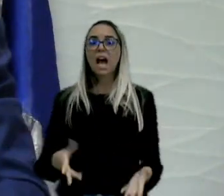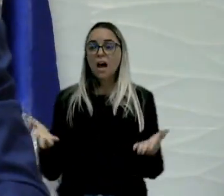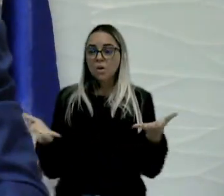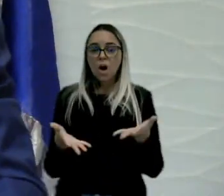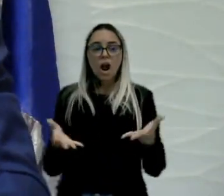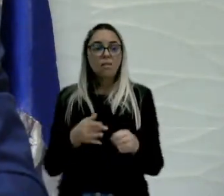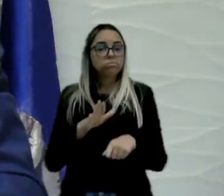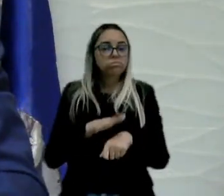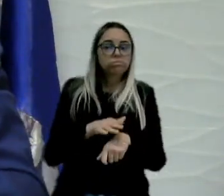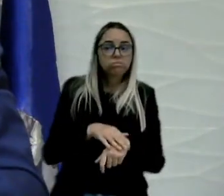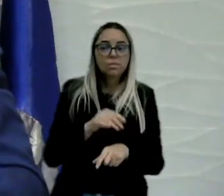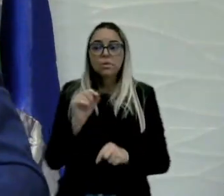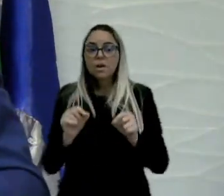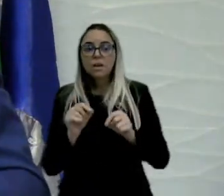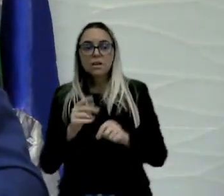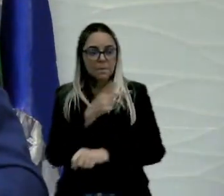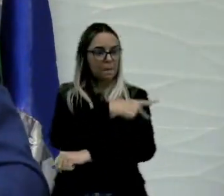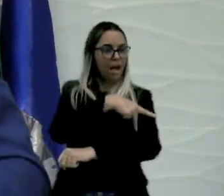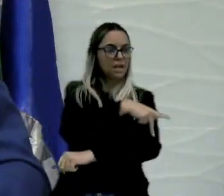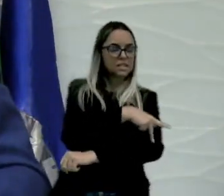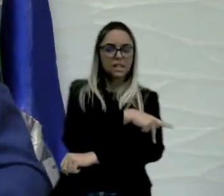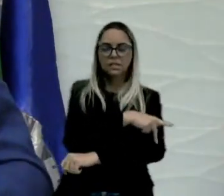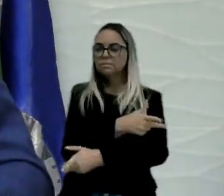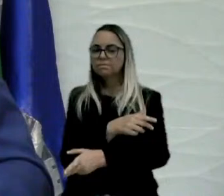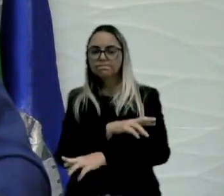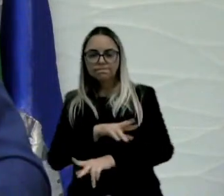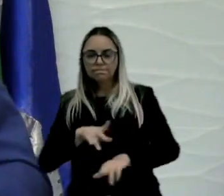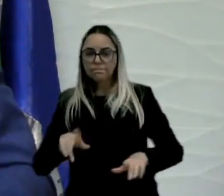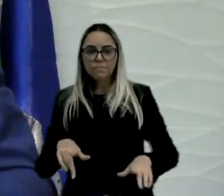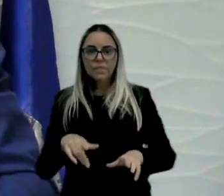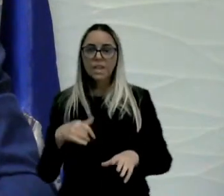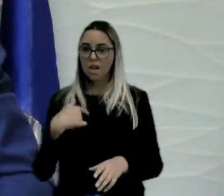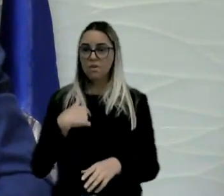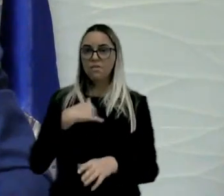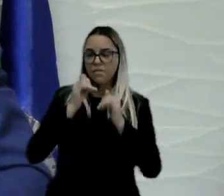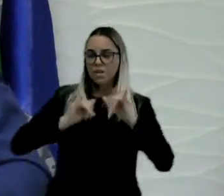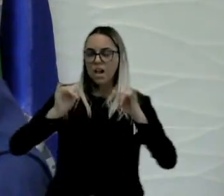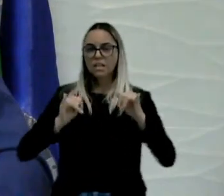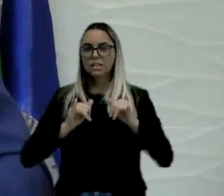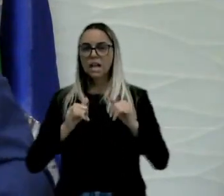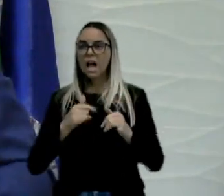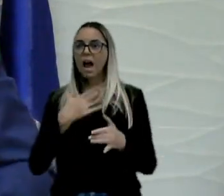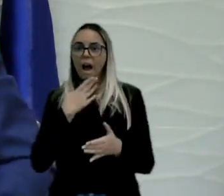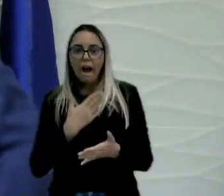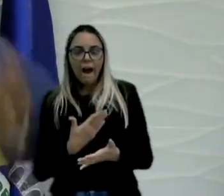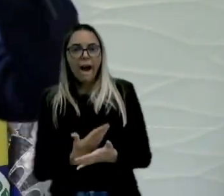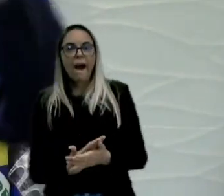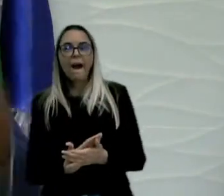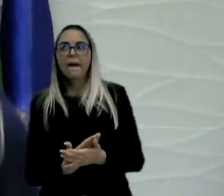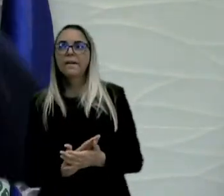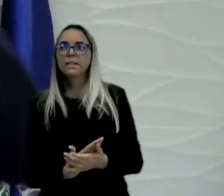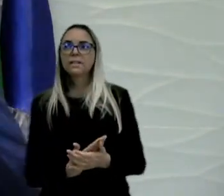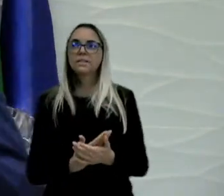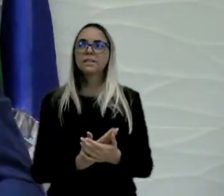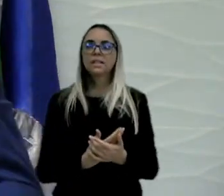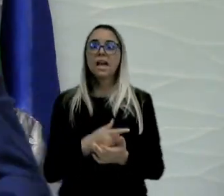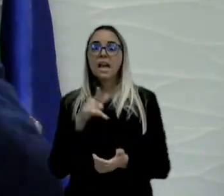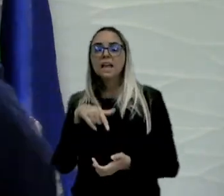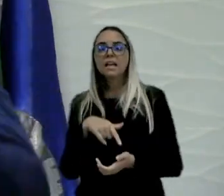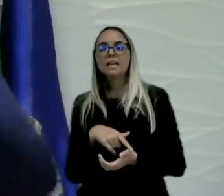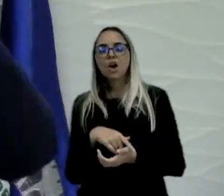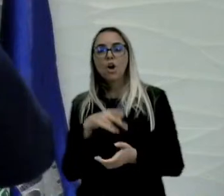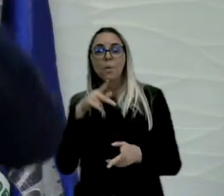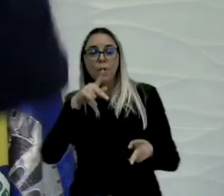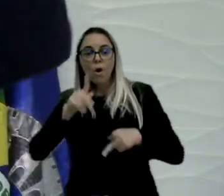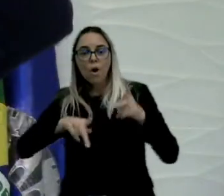fazendo uma praça que eu digo é um shopping para aquele povo da rua nova que vai ser inaugurado